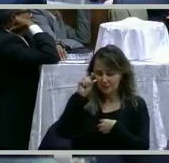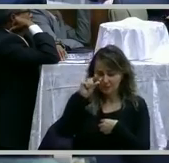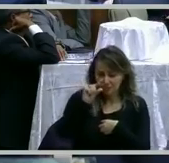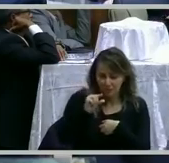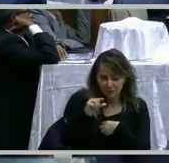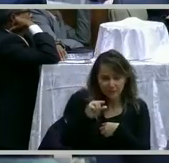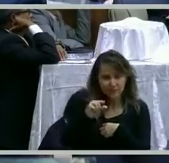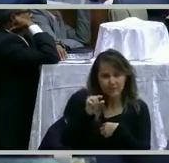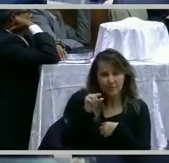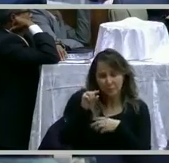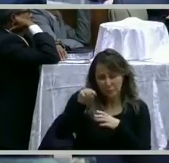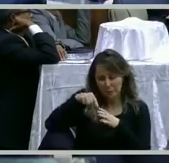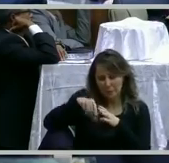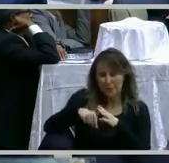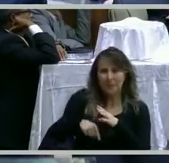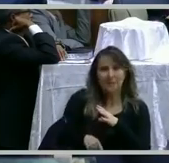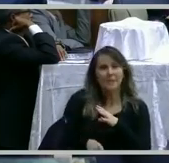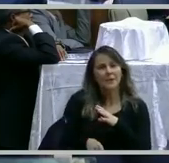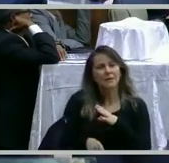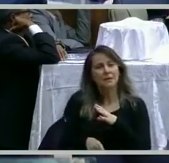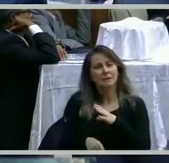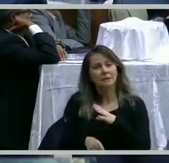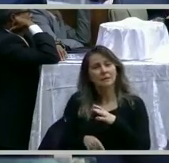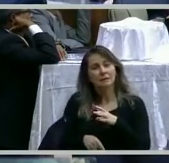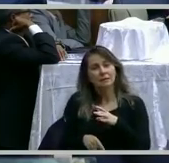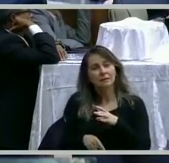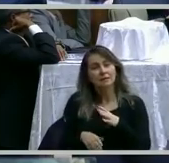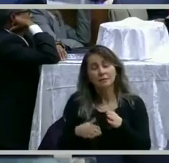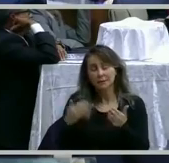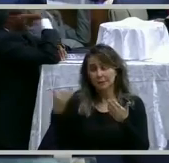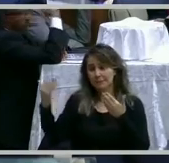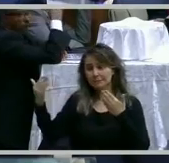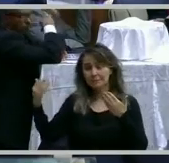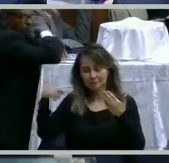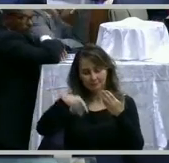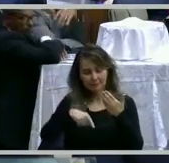os problemas, para os montes, para as adversidades.